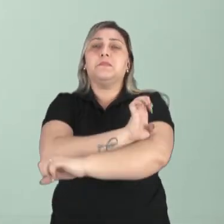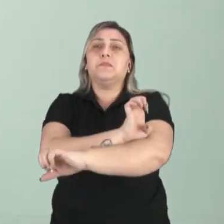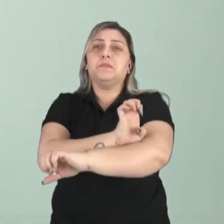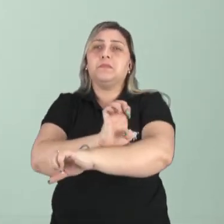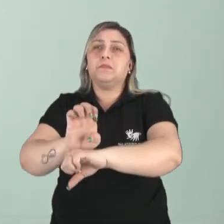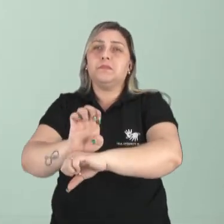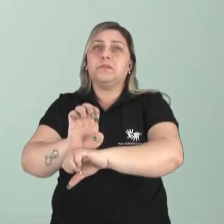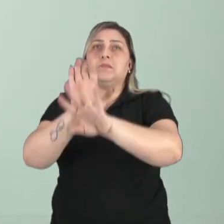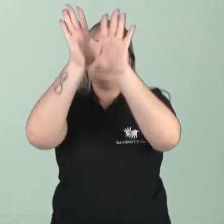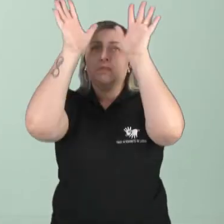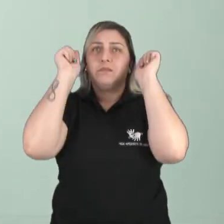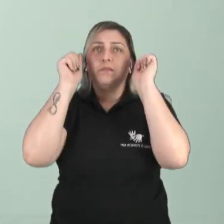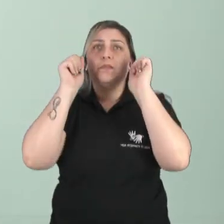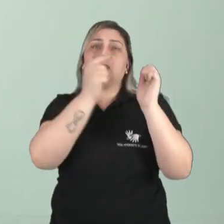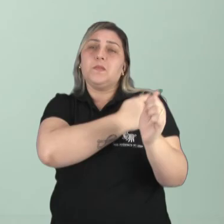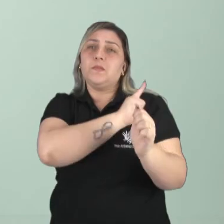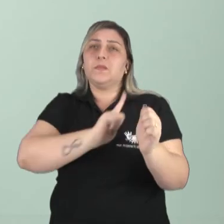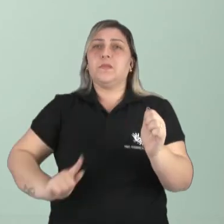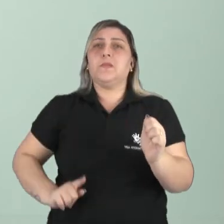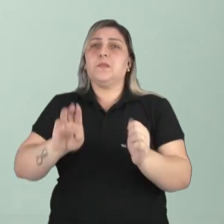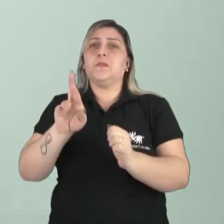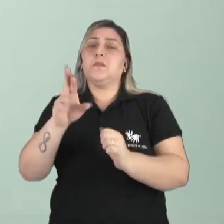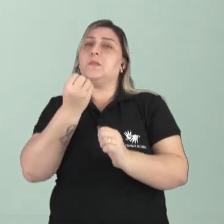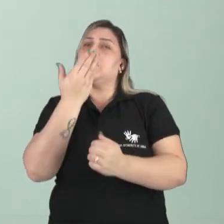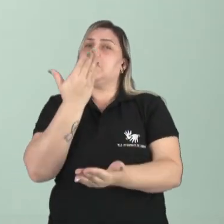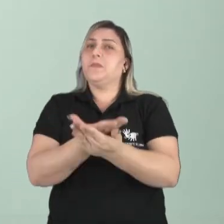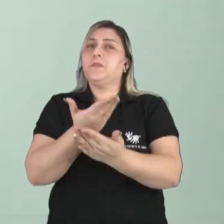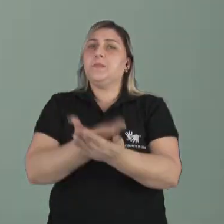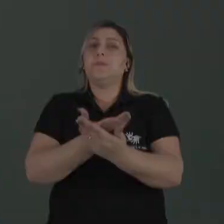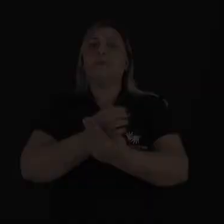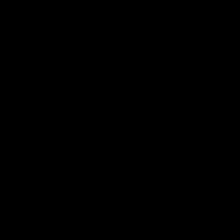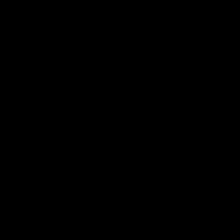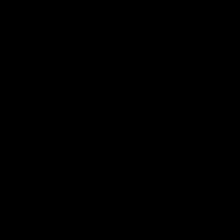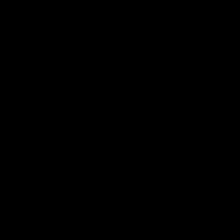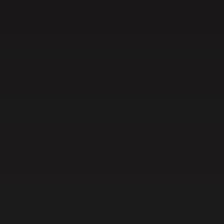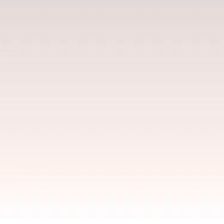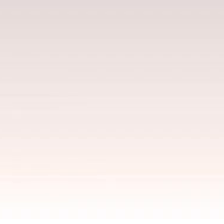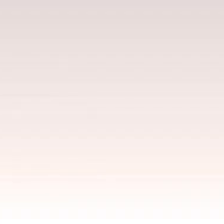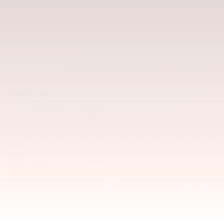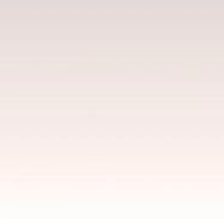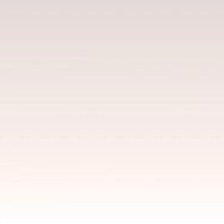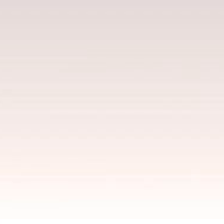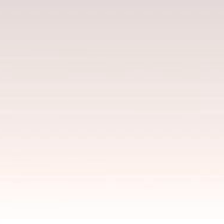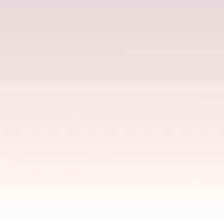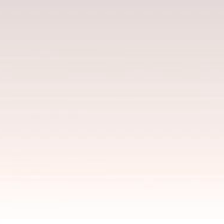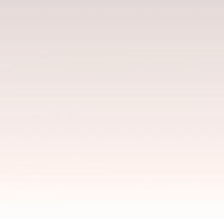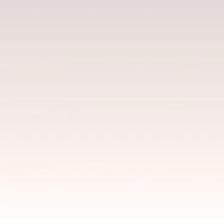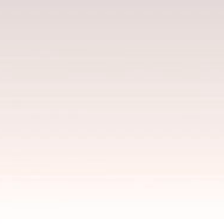eduque.ce.acre.gov.br e bons estudos.